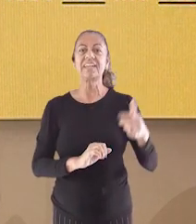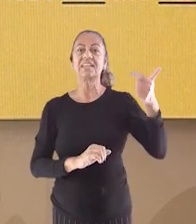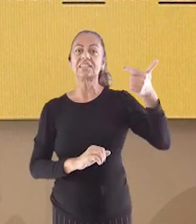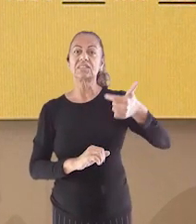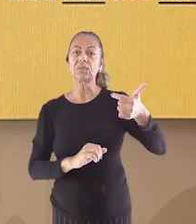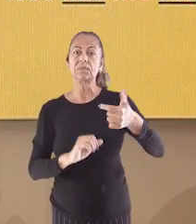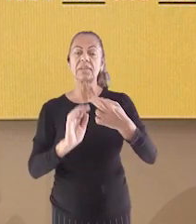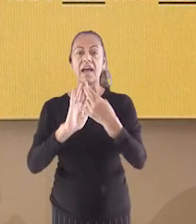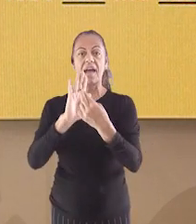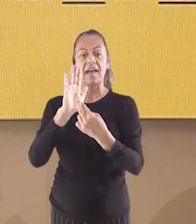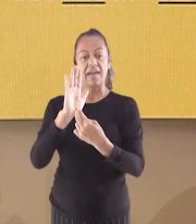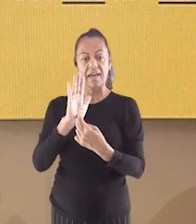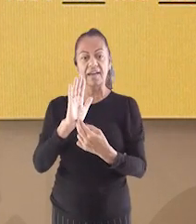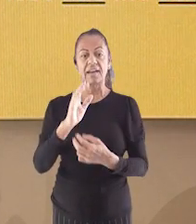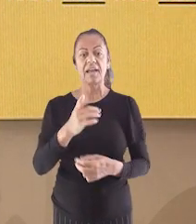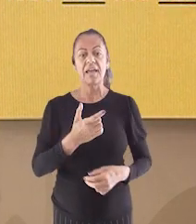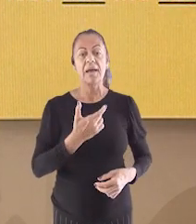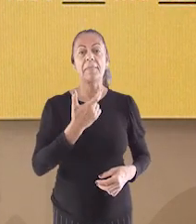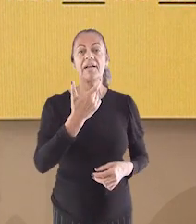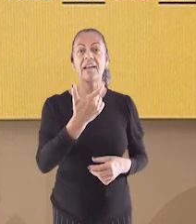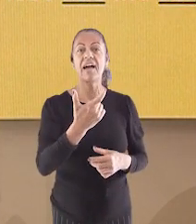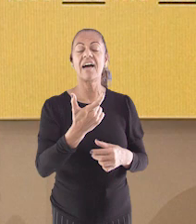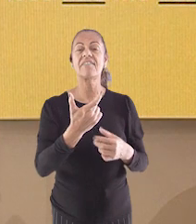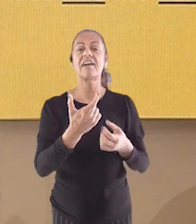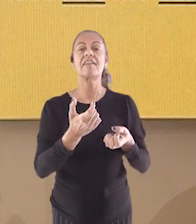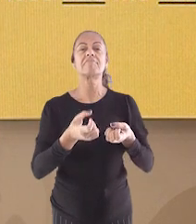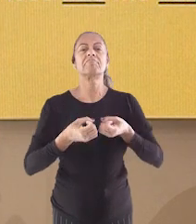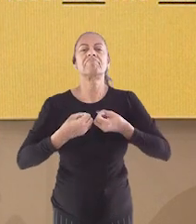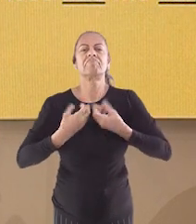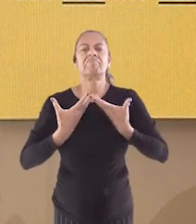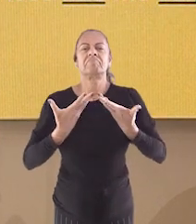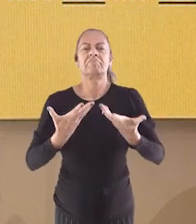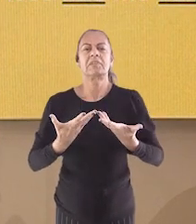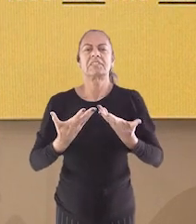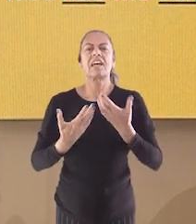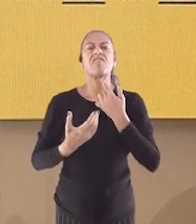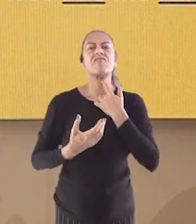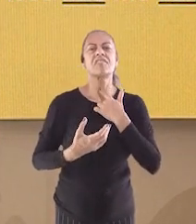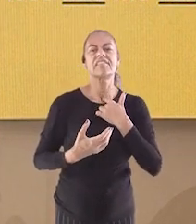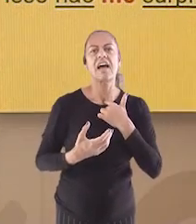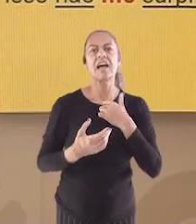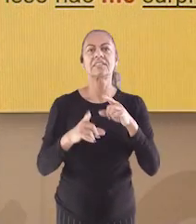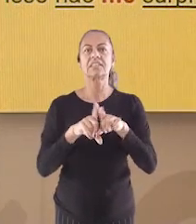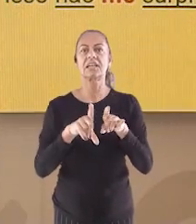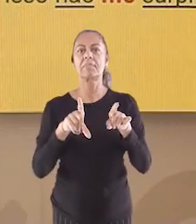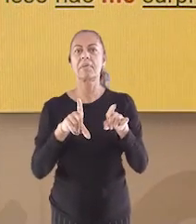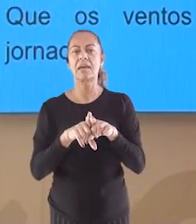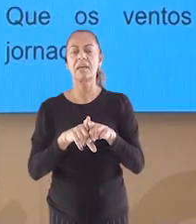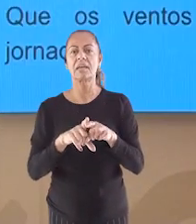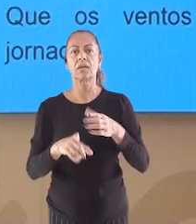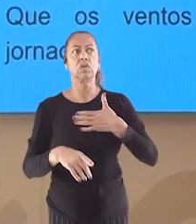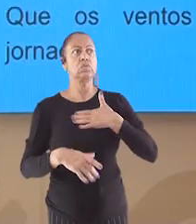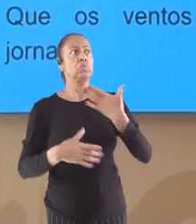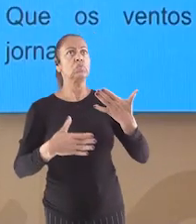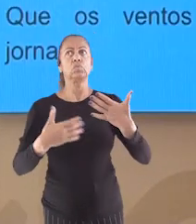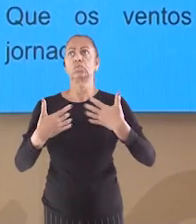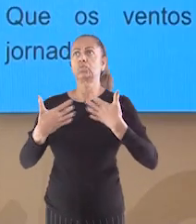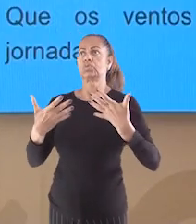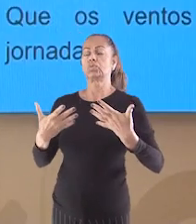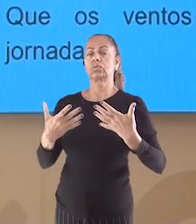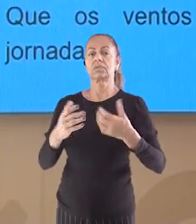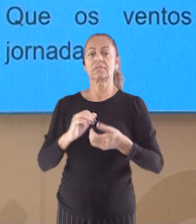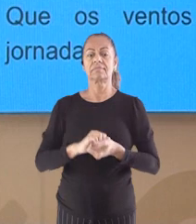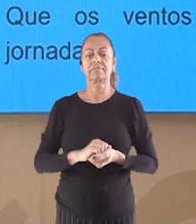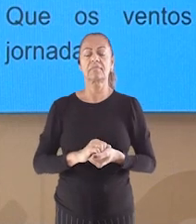negativas, e ainda assim é uma próclise, porque o pronome vem antes do verbo, ok? A segunda regra é utilizar